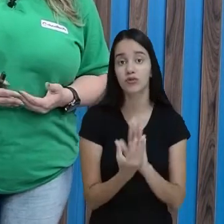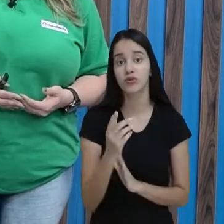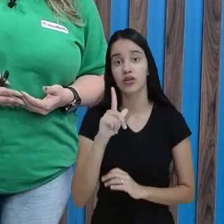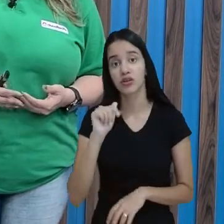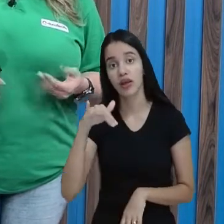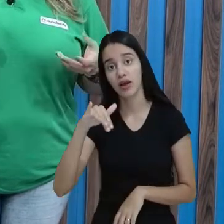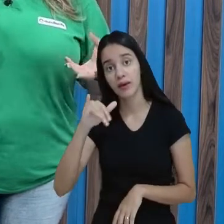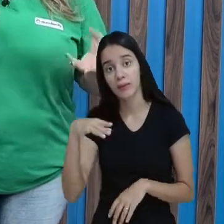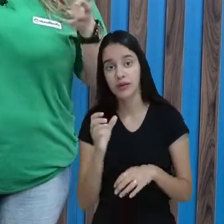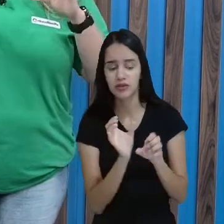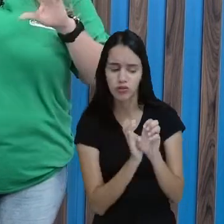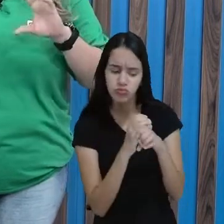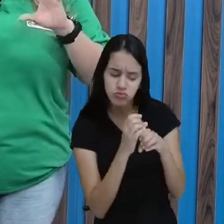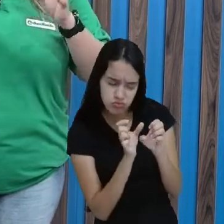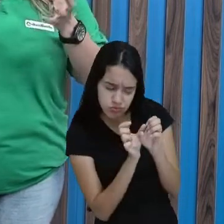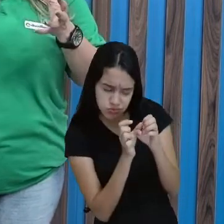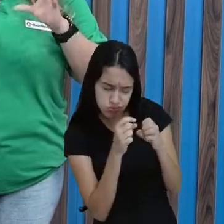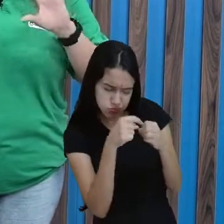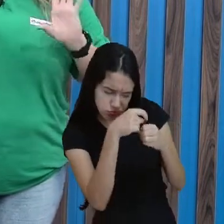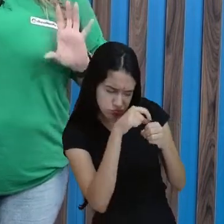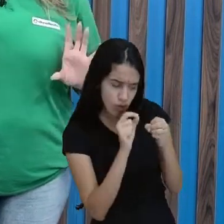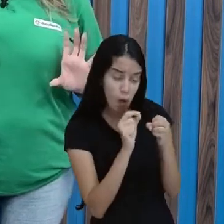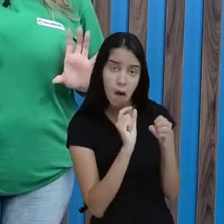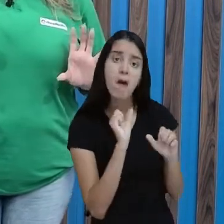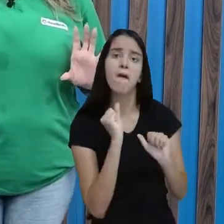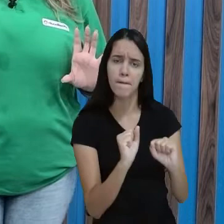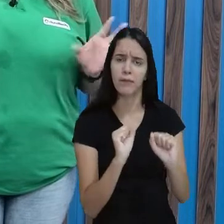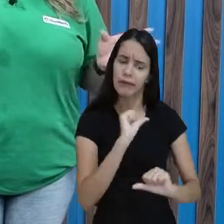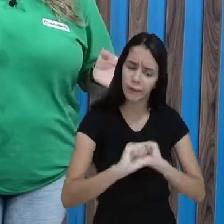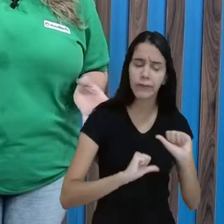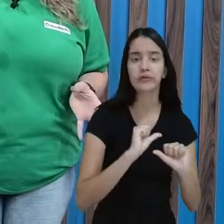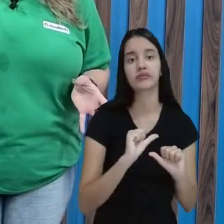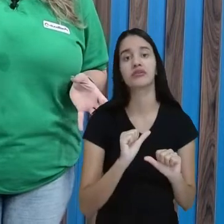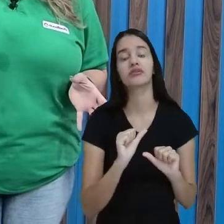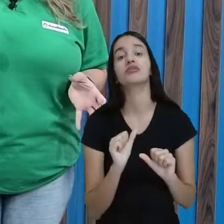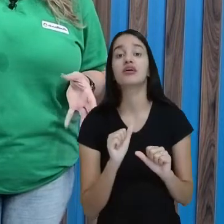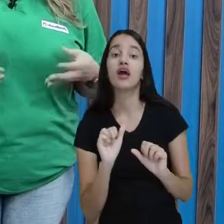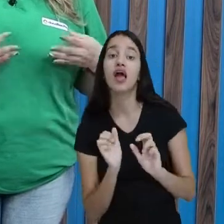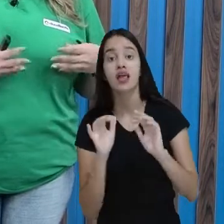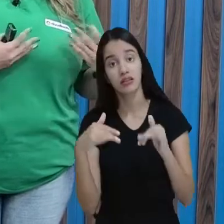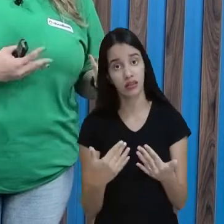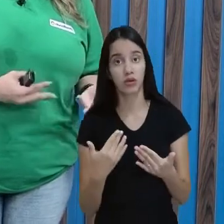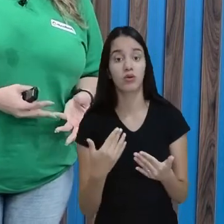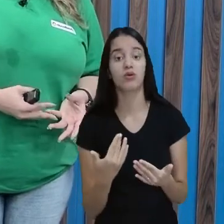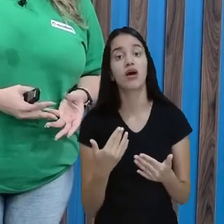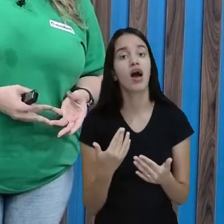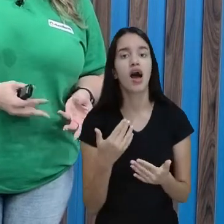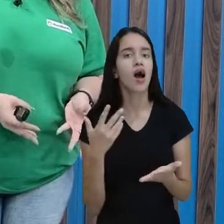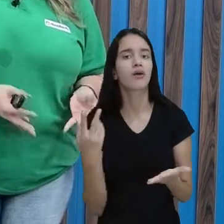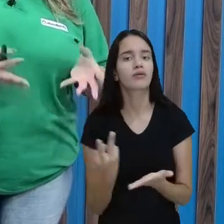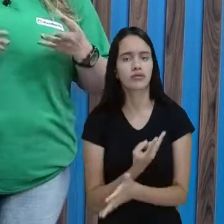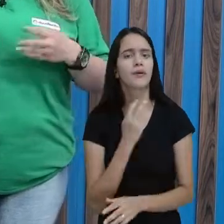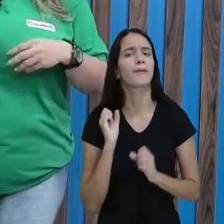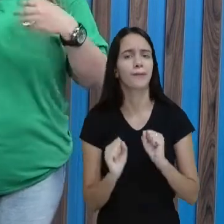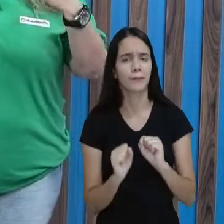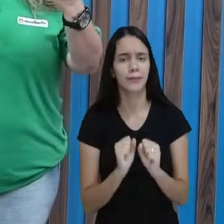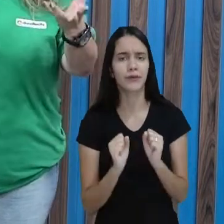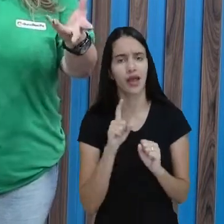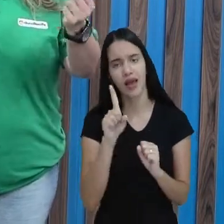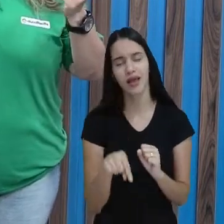na meiose, pode haver alguma modificação ali nos genes. Então, esses eventos podem